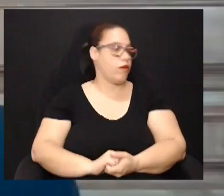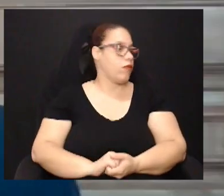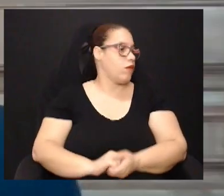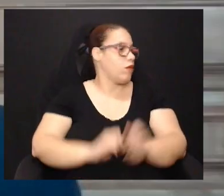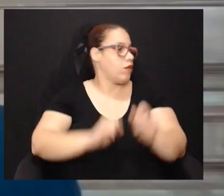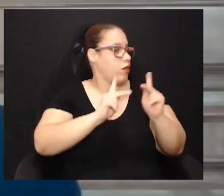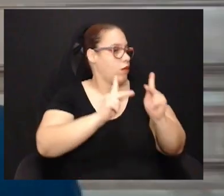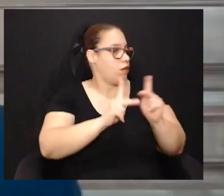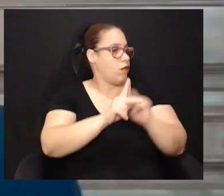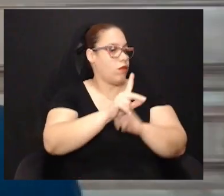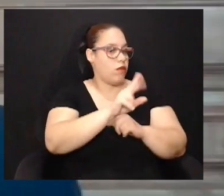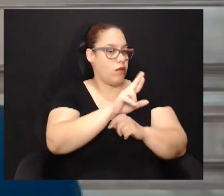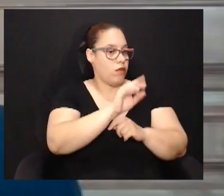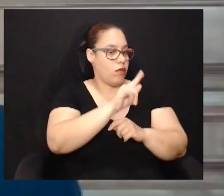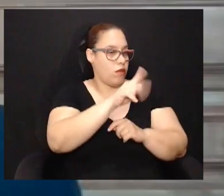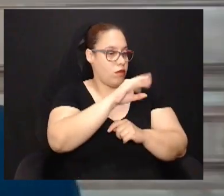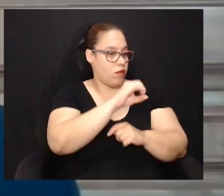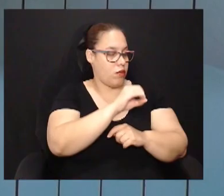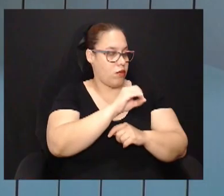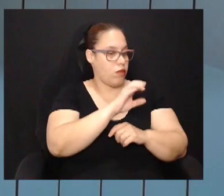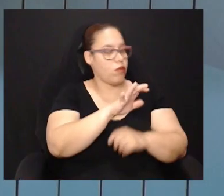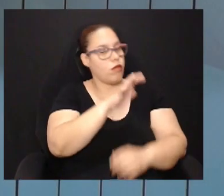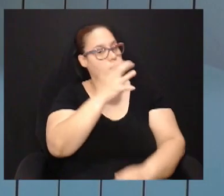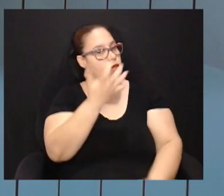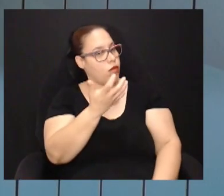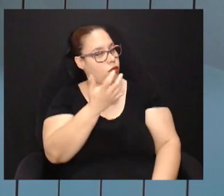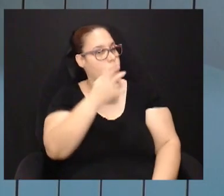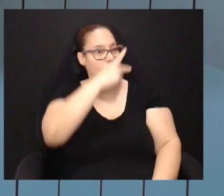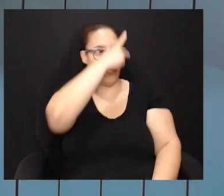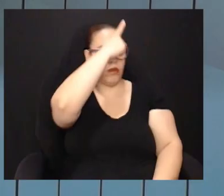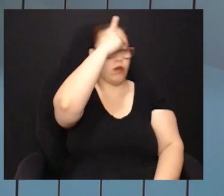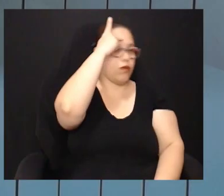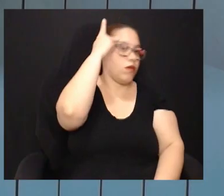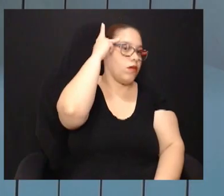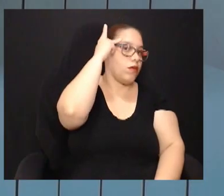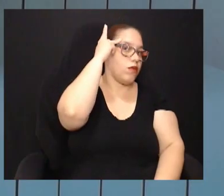providências. Tá certo, então, Rodrigo, diante desses casos, né,